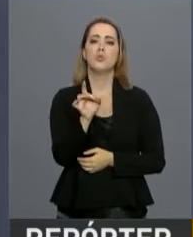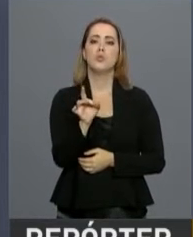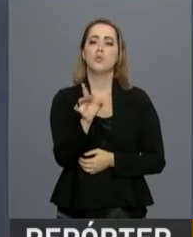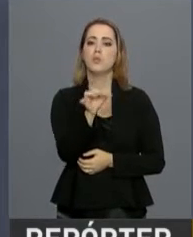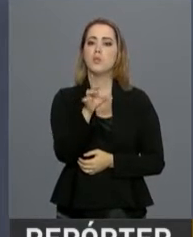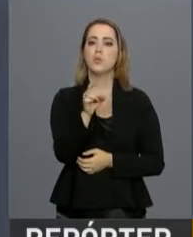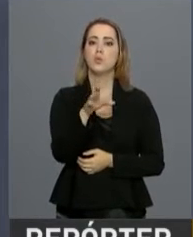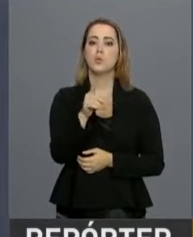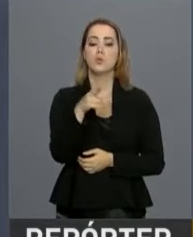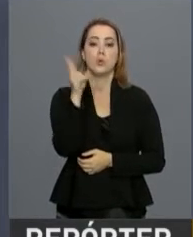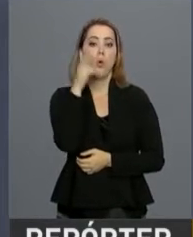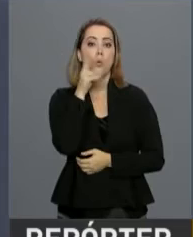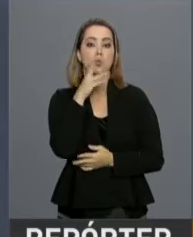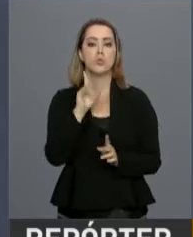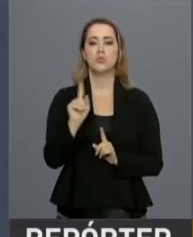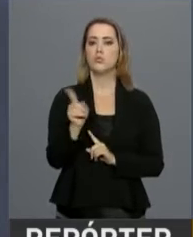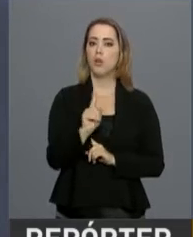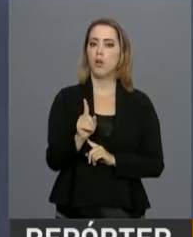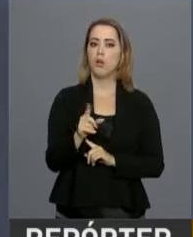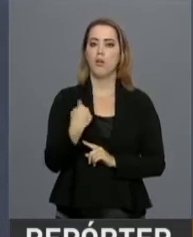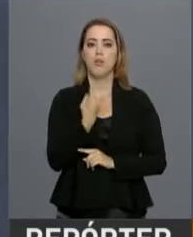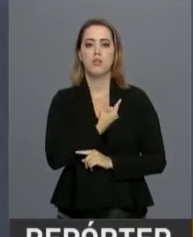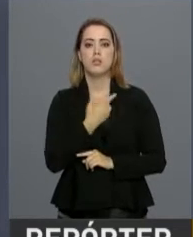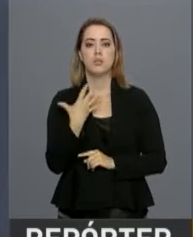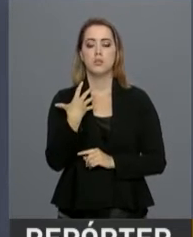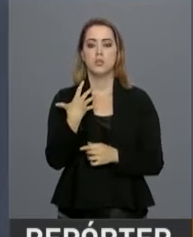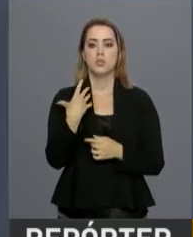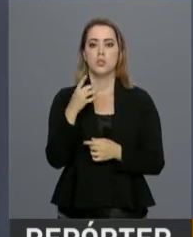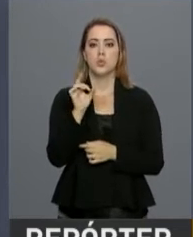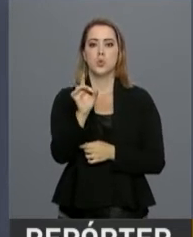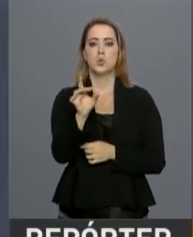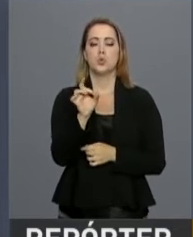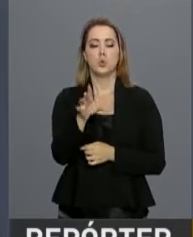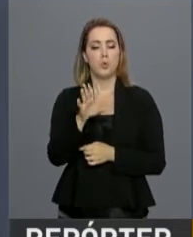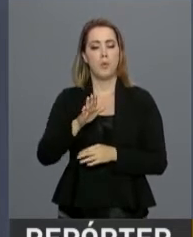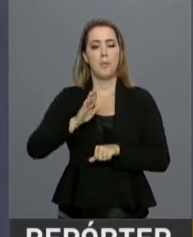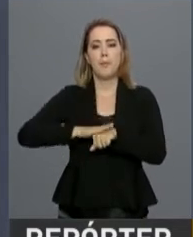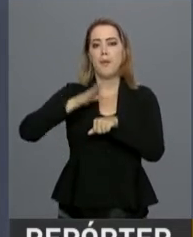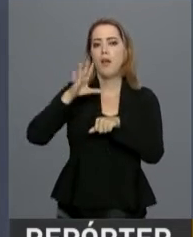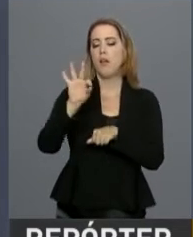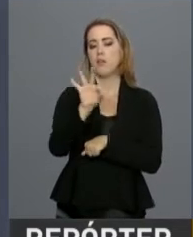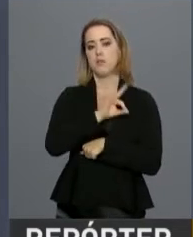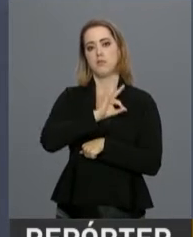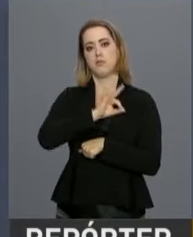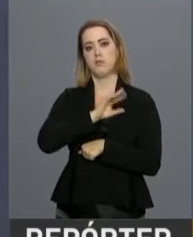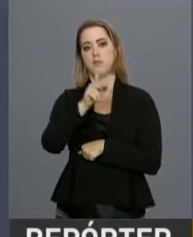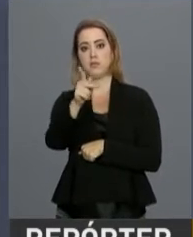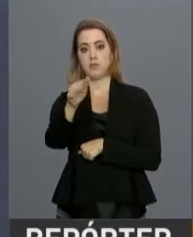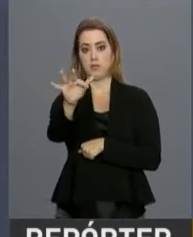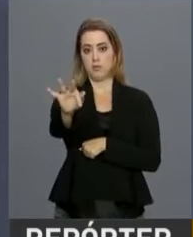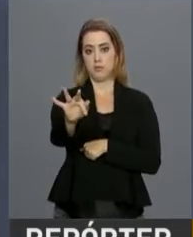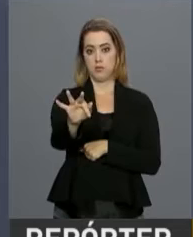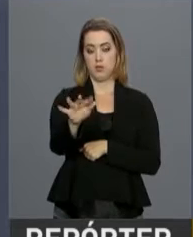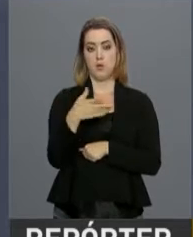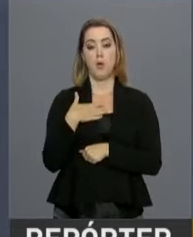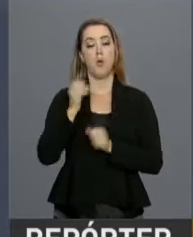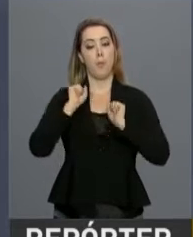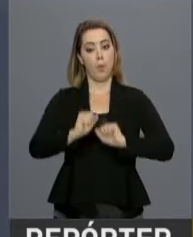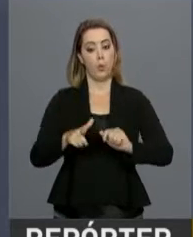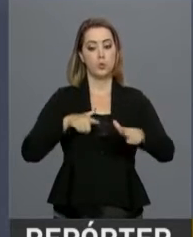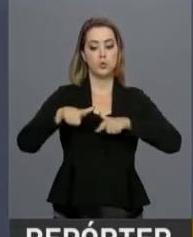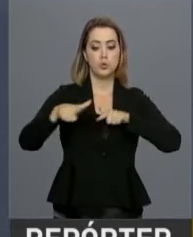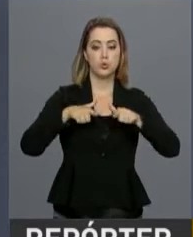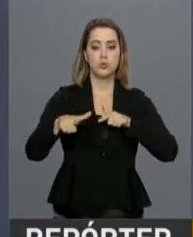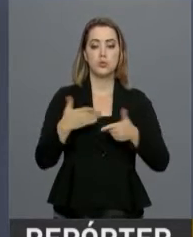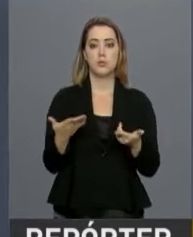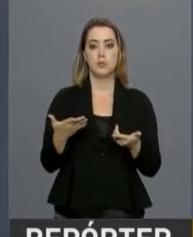tempo, nós não vamos só ganhar mais policiais federais para atividade e fim. Nós